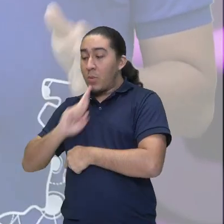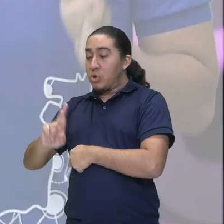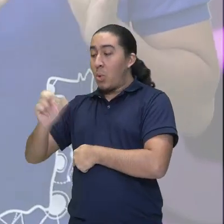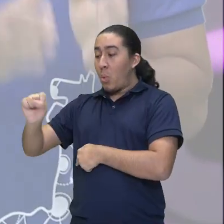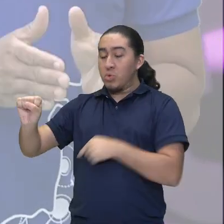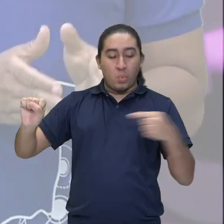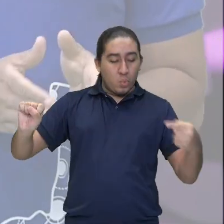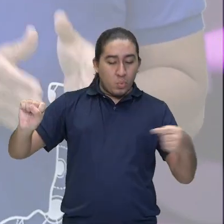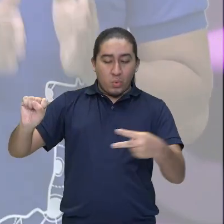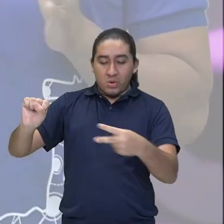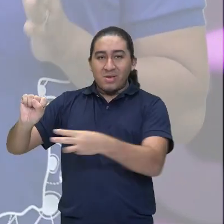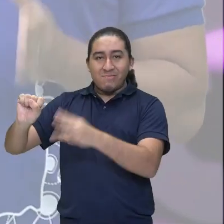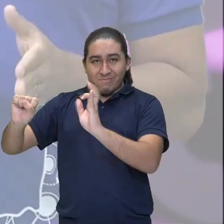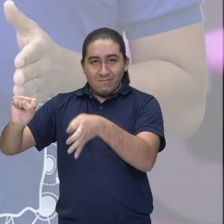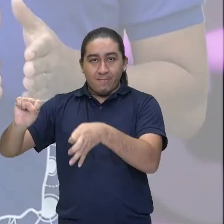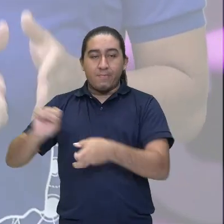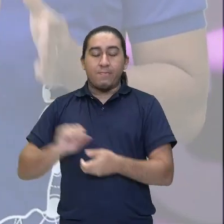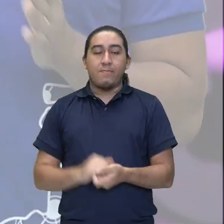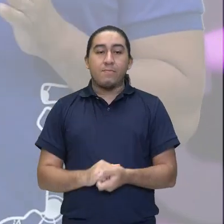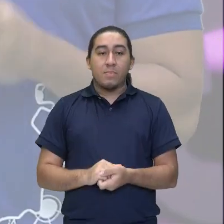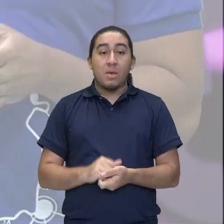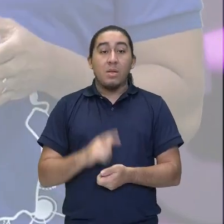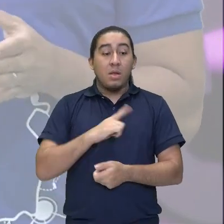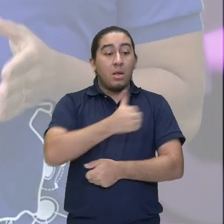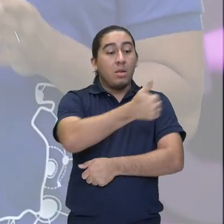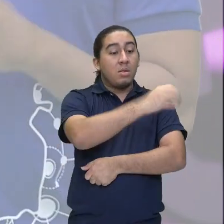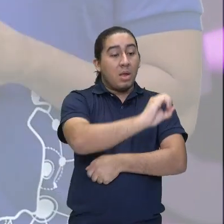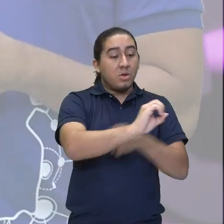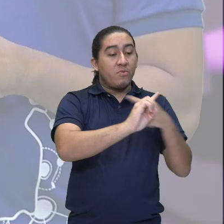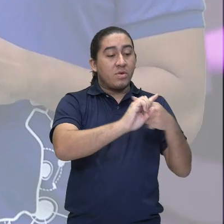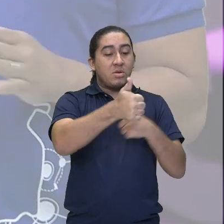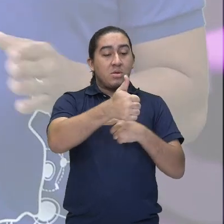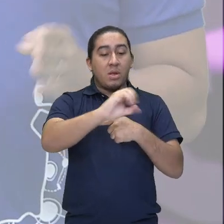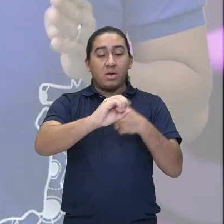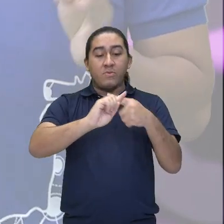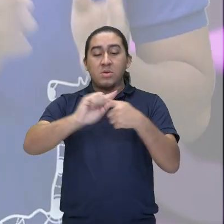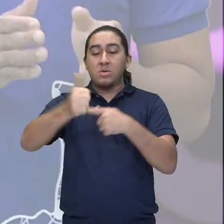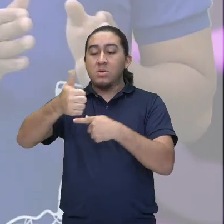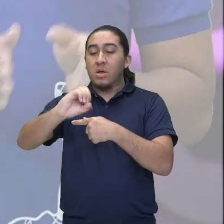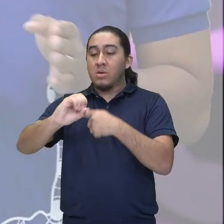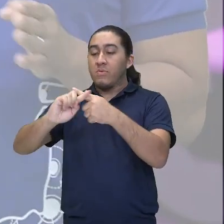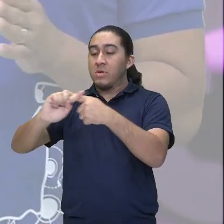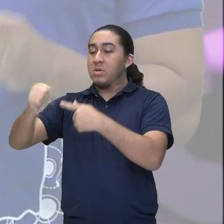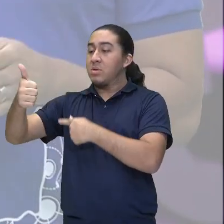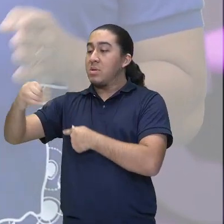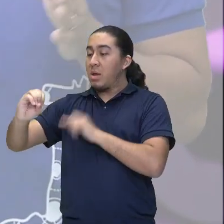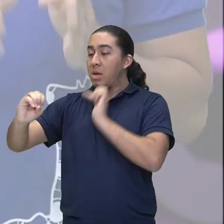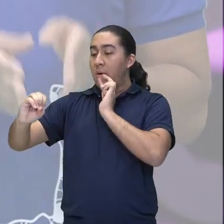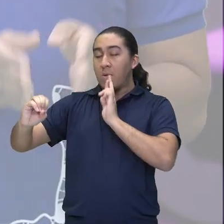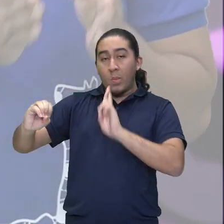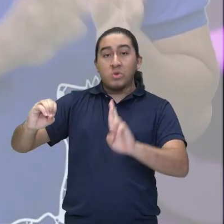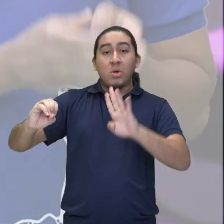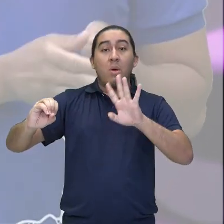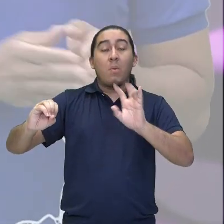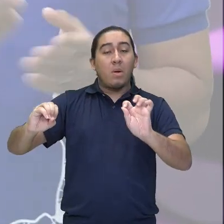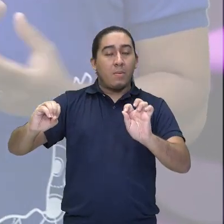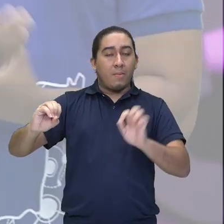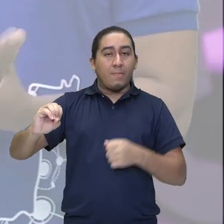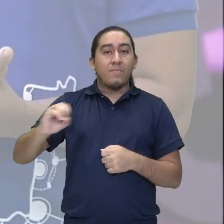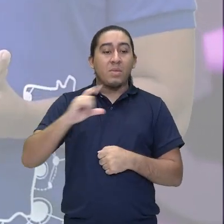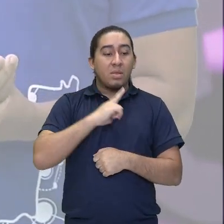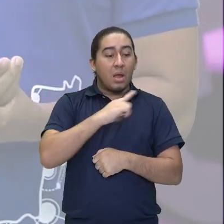aqui, 10 vezes 10 vezes 10 vezes 10. Ou seja, eu estou multiplicando 10 por 10 por